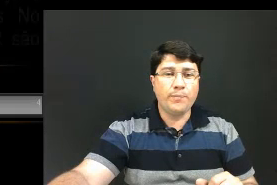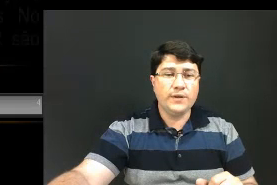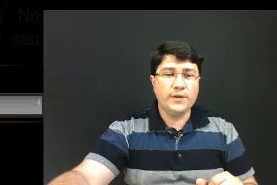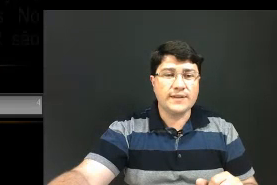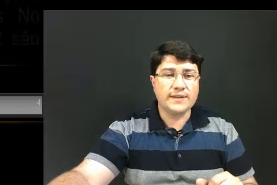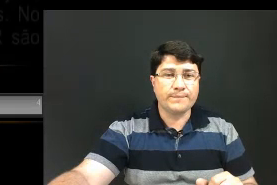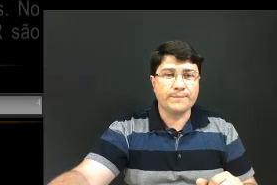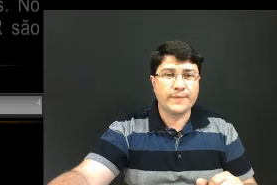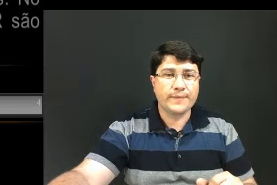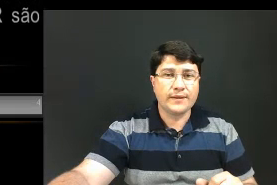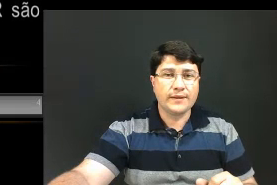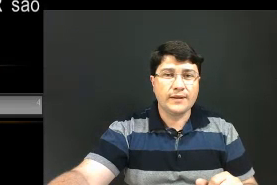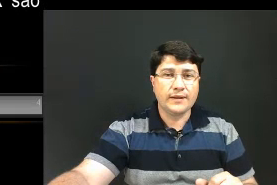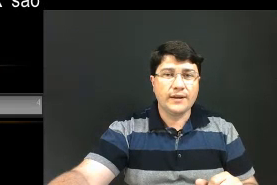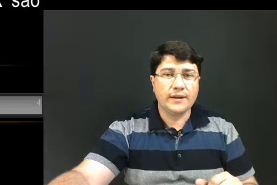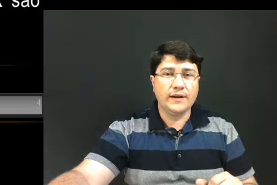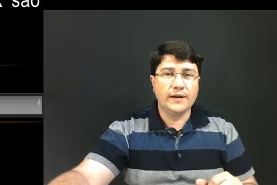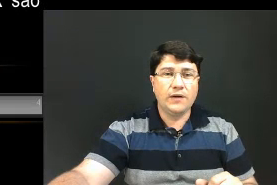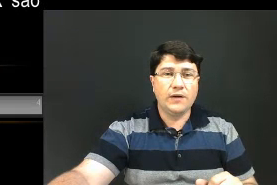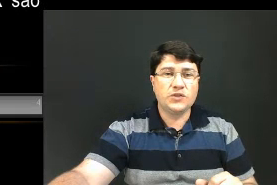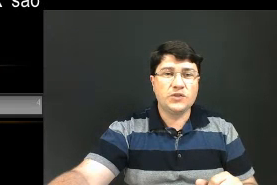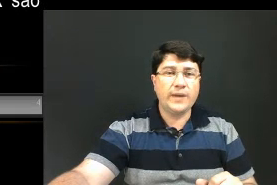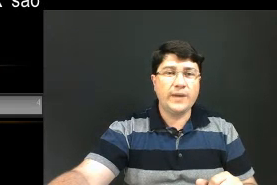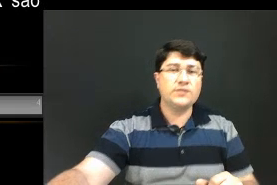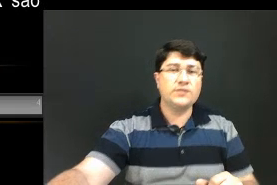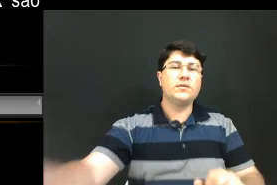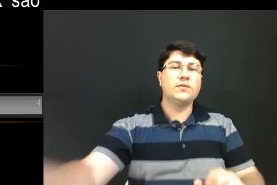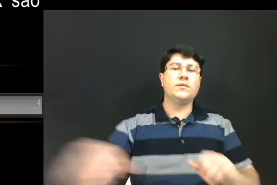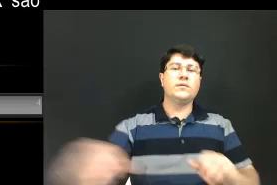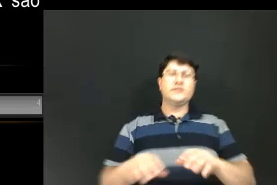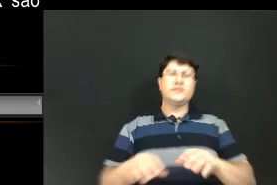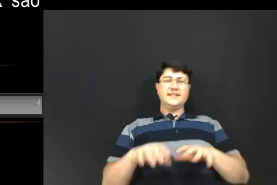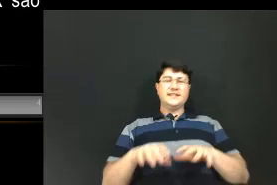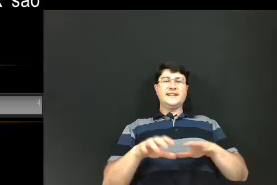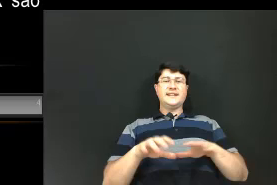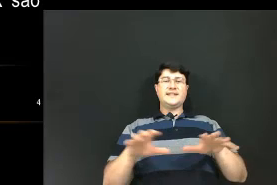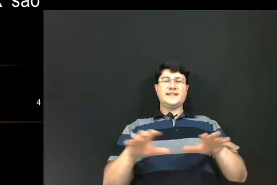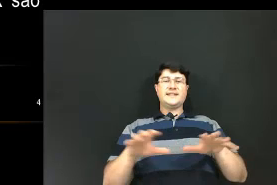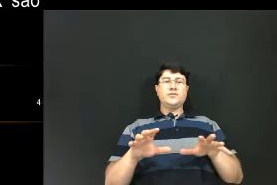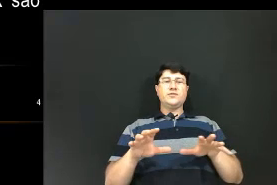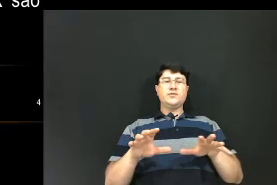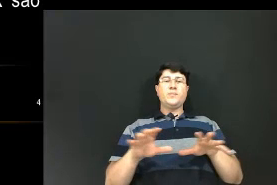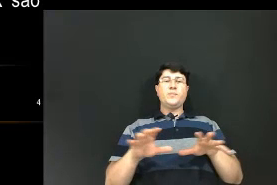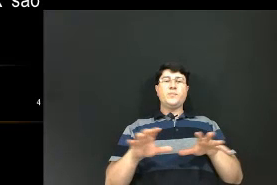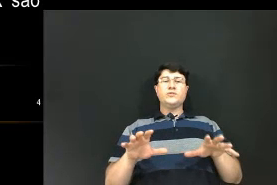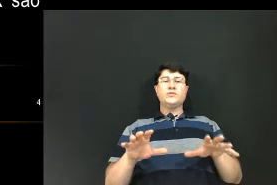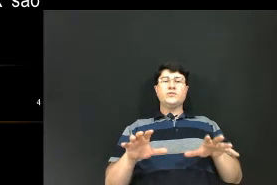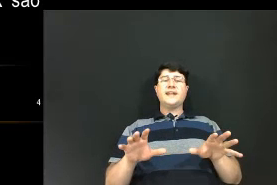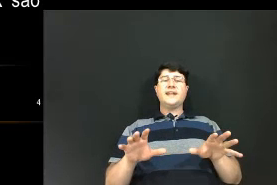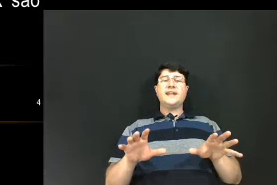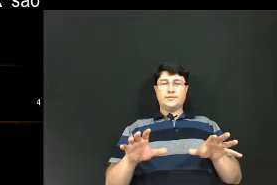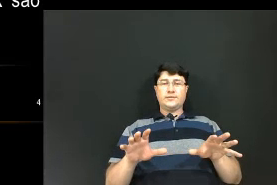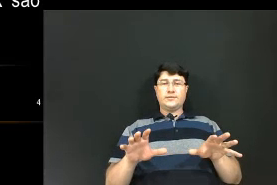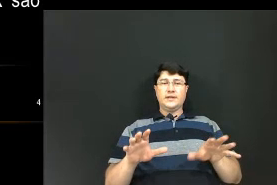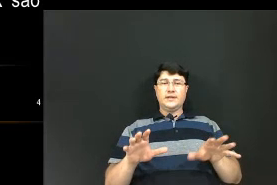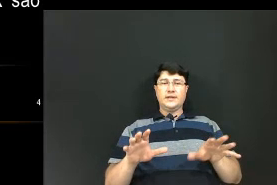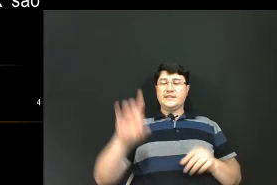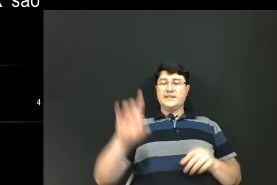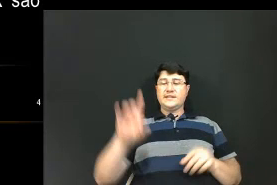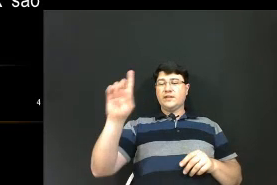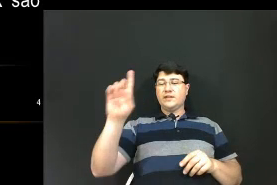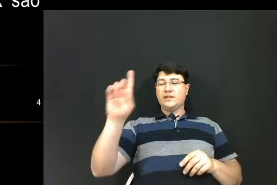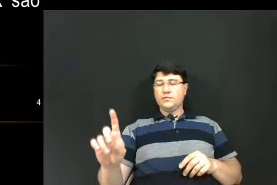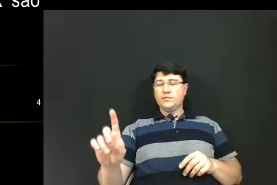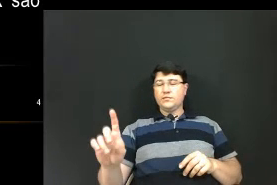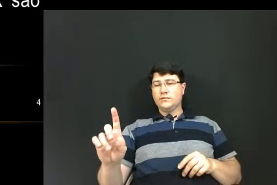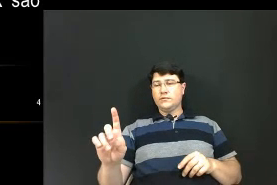semântico posse, o espaço de sinalização consiste de pontos discretos. Isso